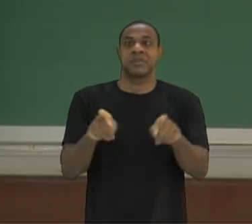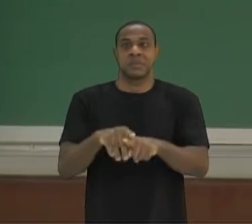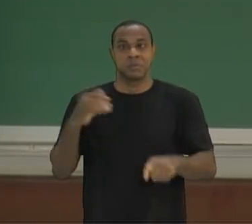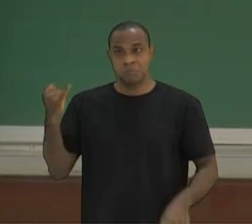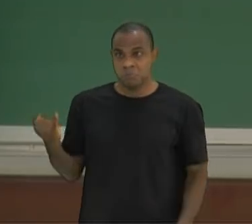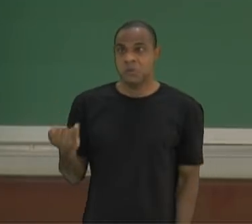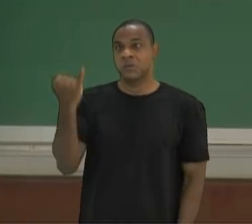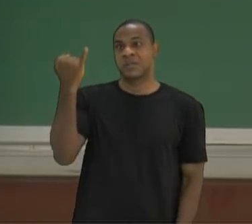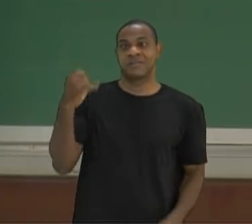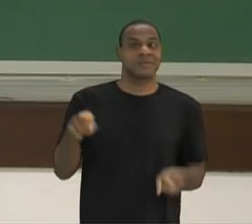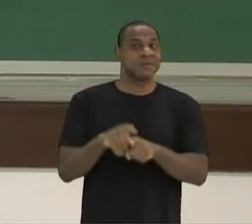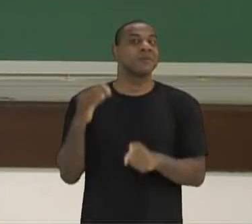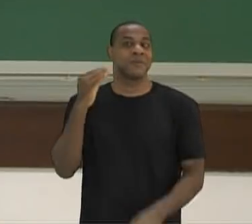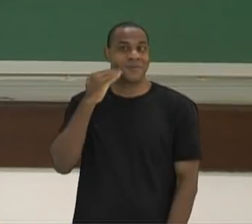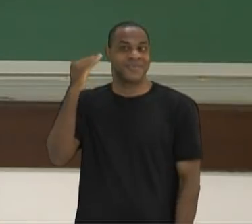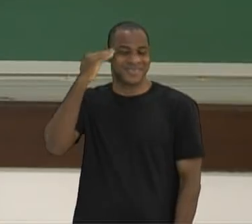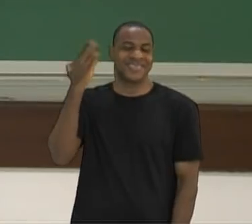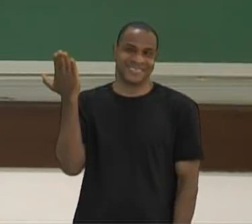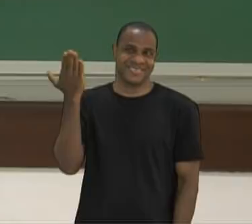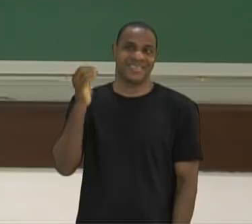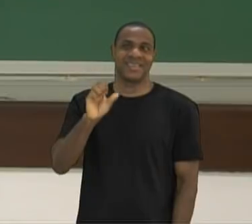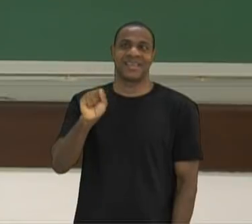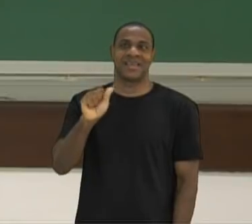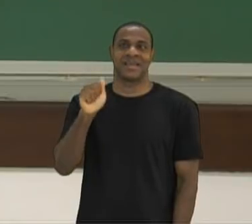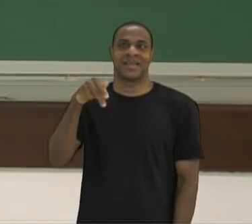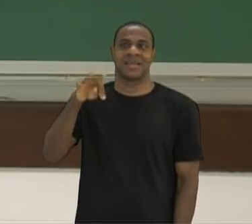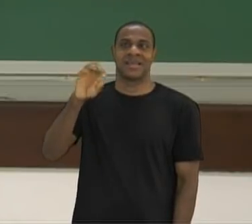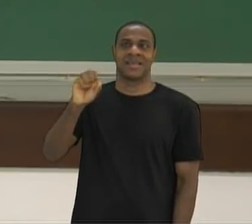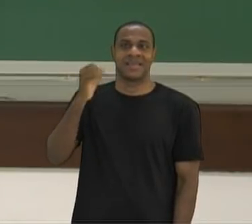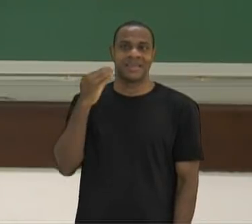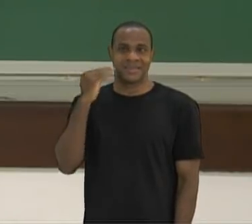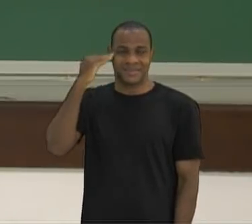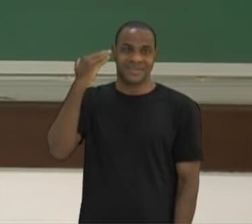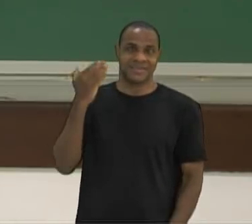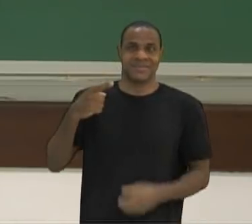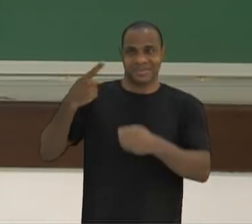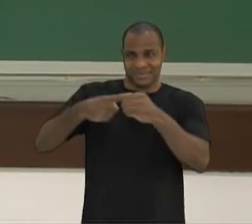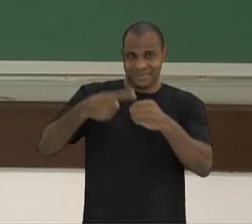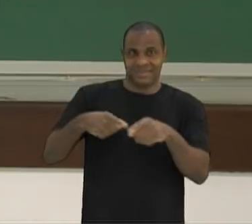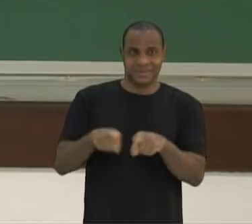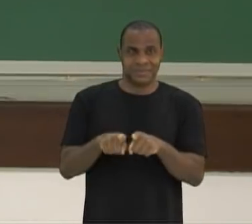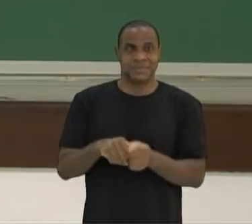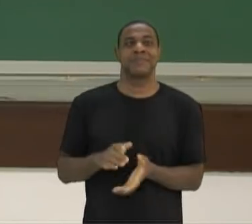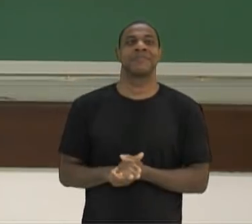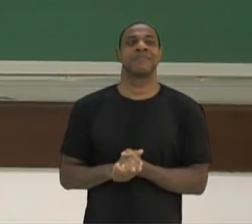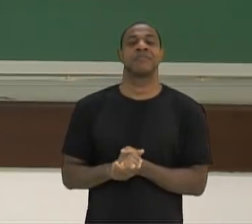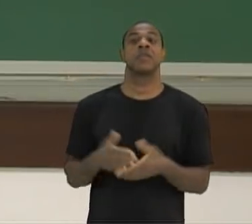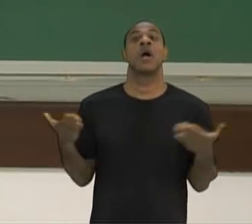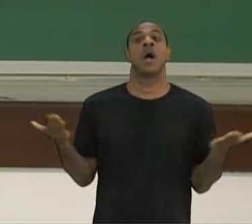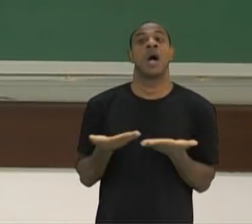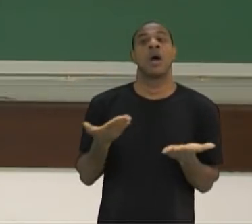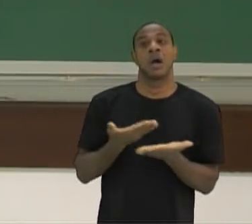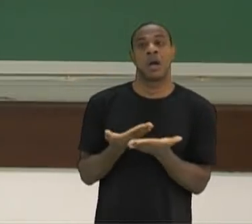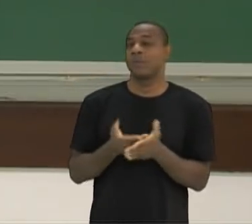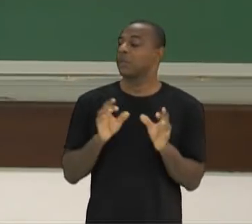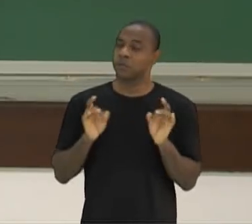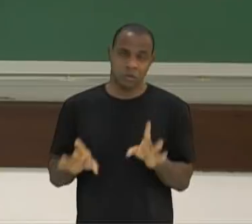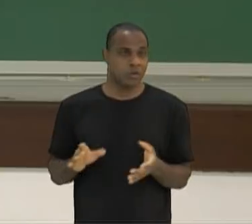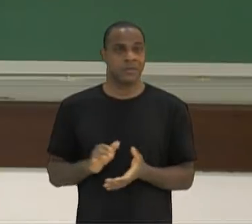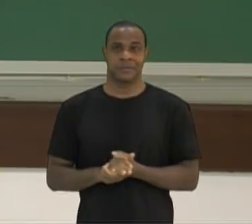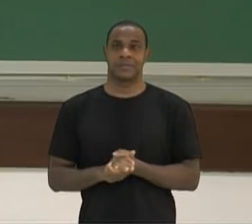Santos. Então, algumas características básicas ali, só para que vocês entendam um pouquinho melhor. Para a aula de hoje era isso, espero